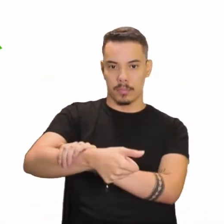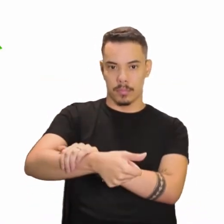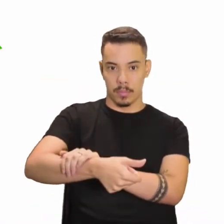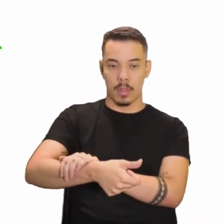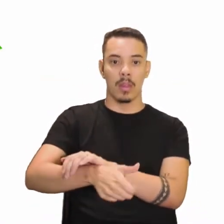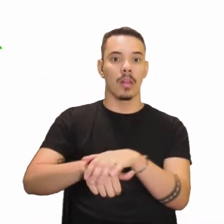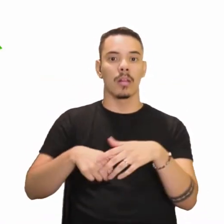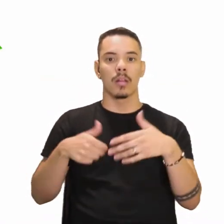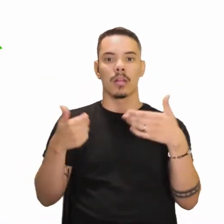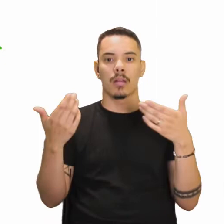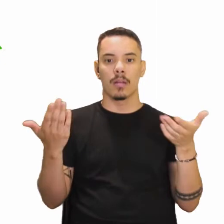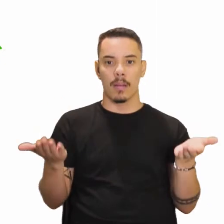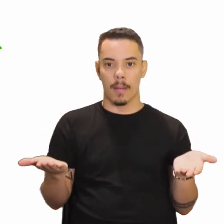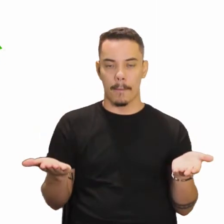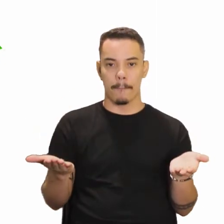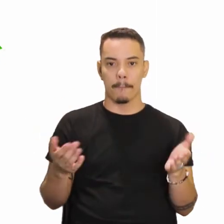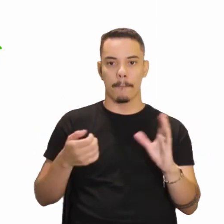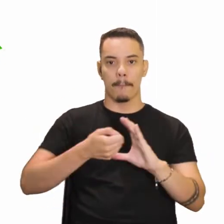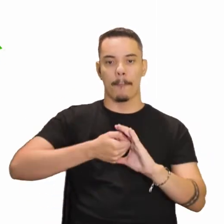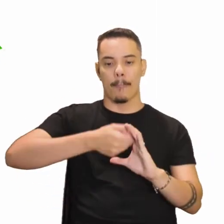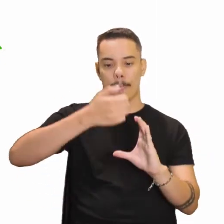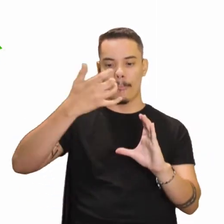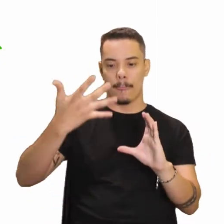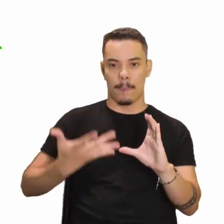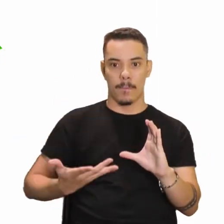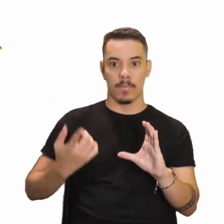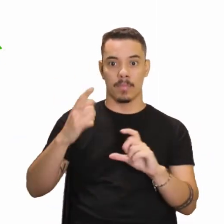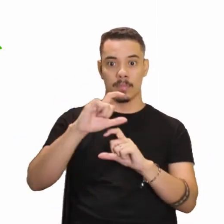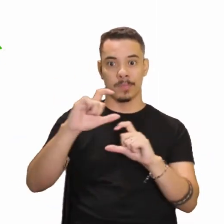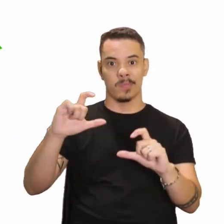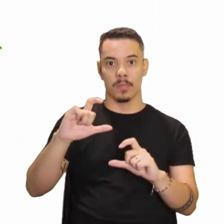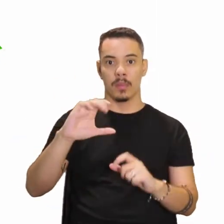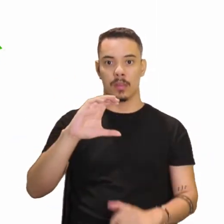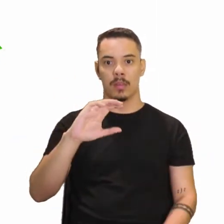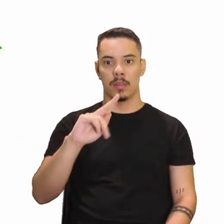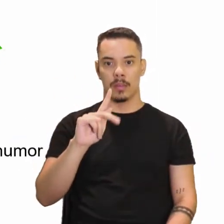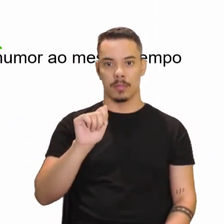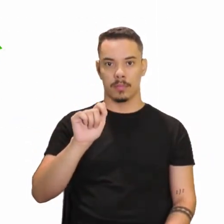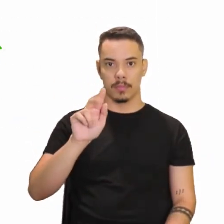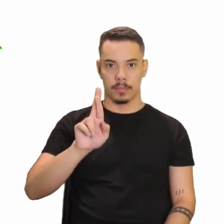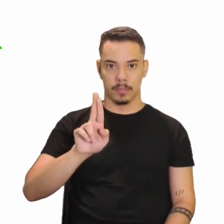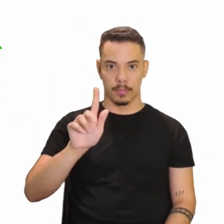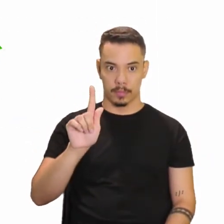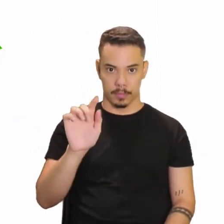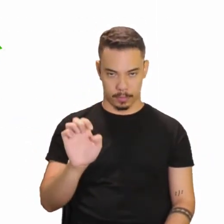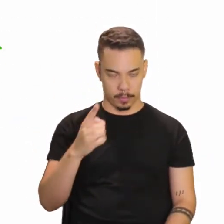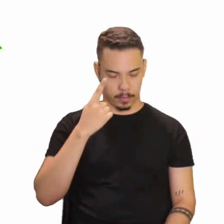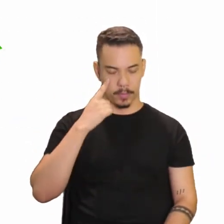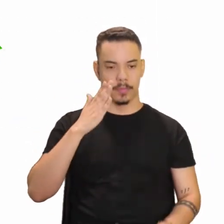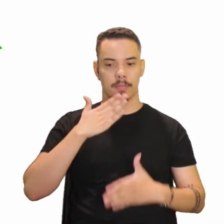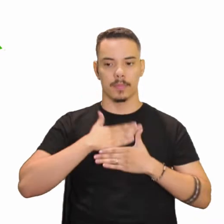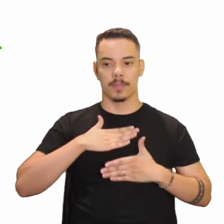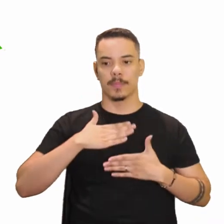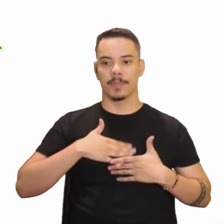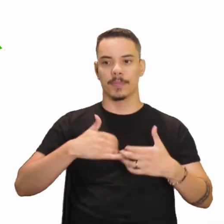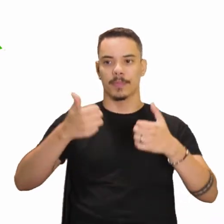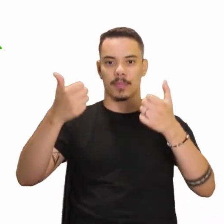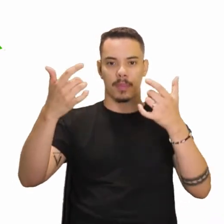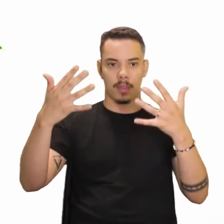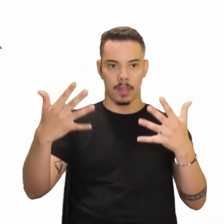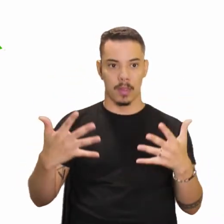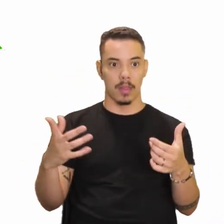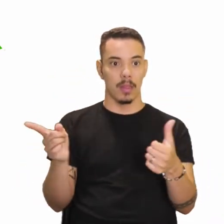Quais são as características de uma charge vamos ver aqui com calma para vocês